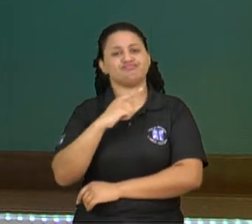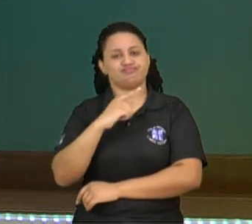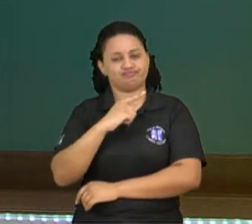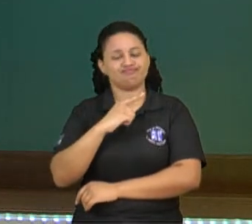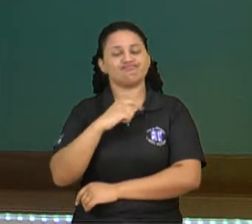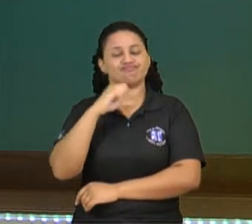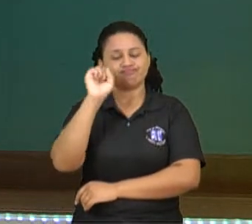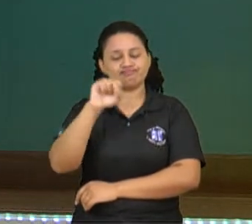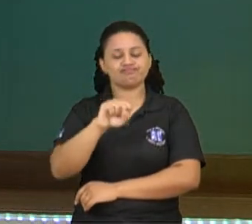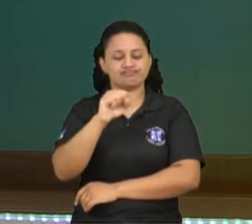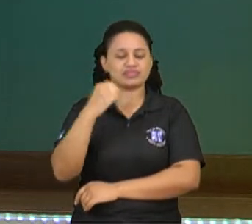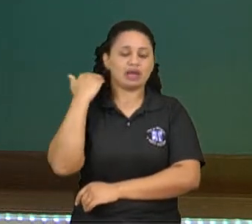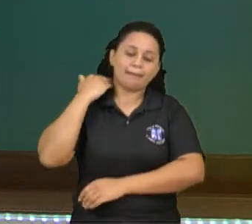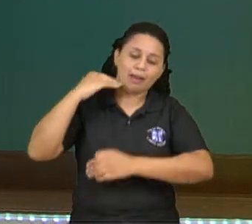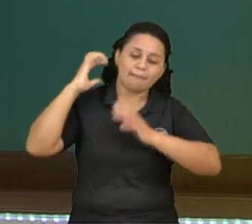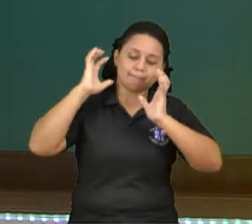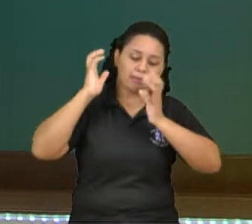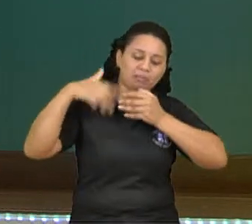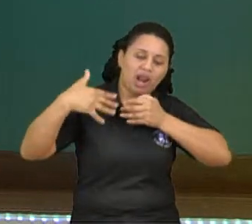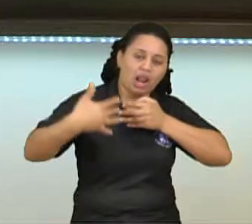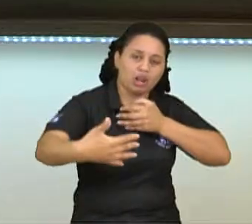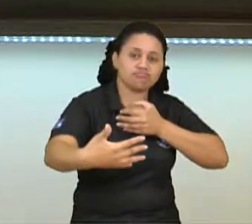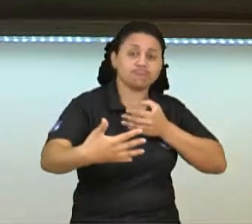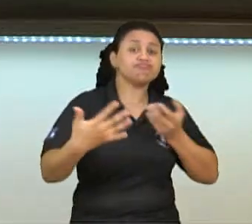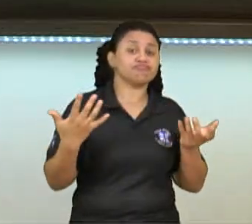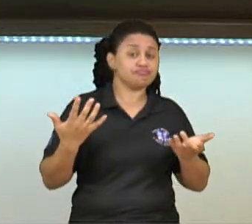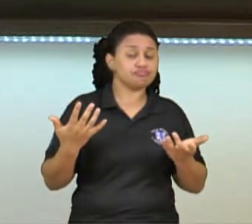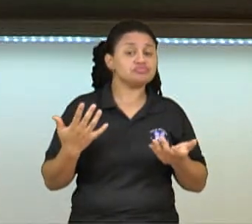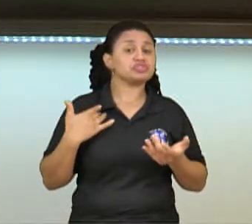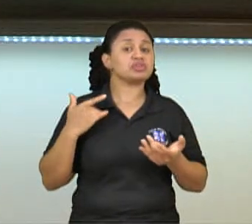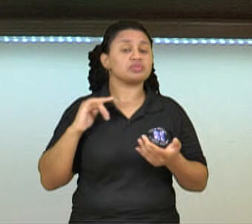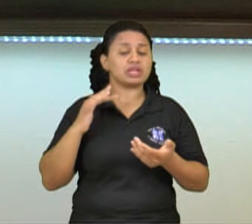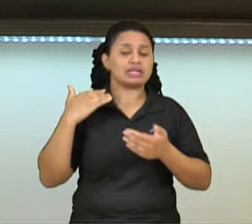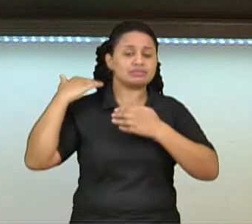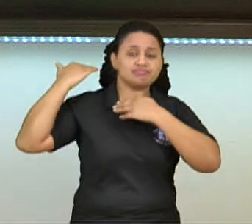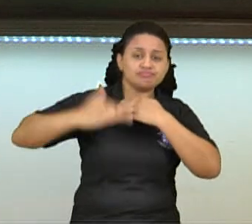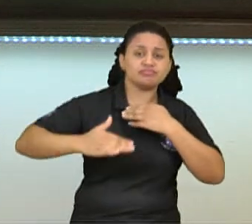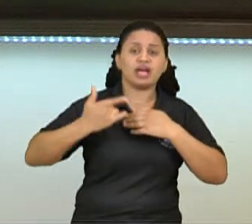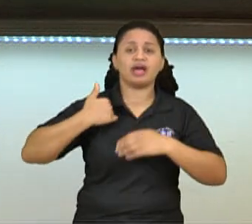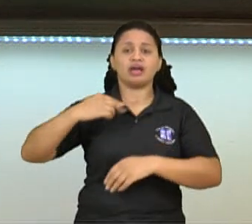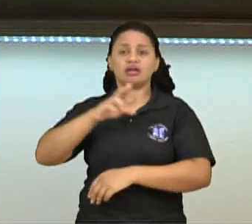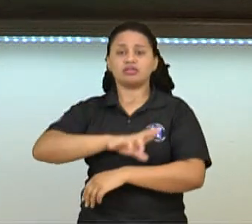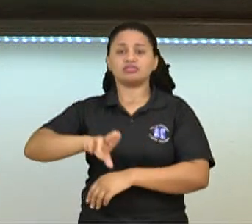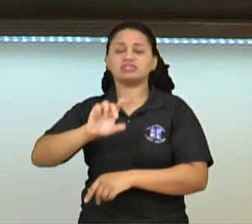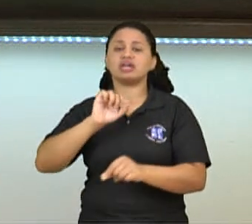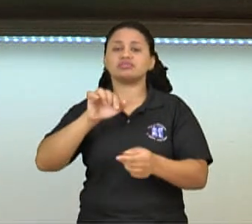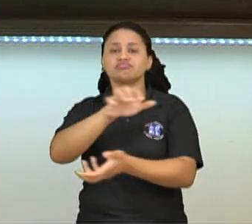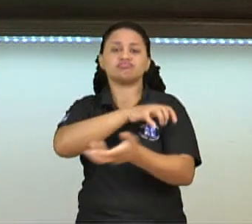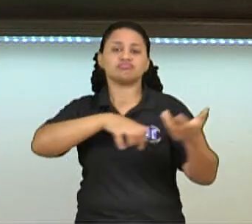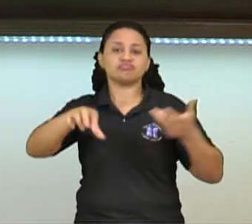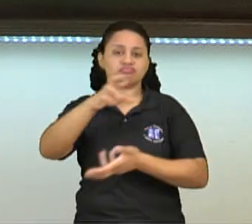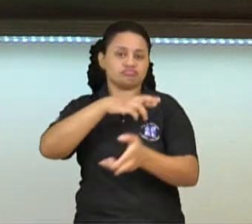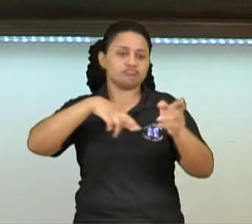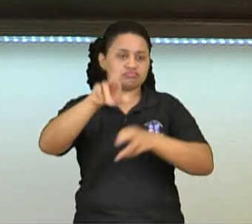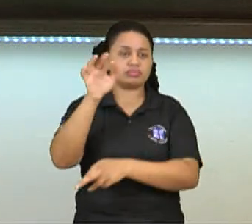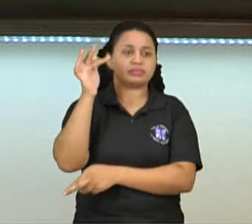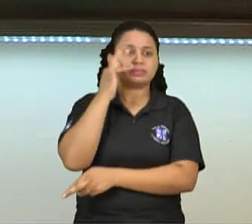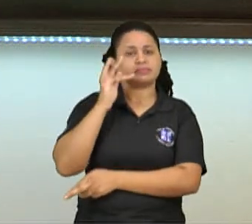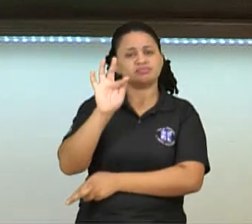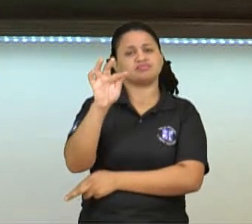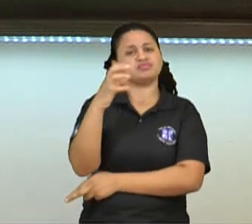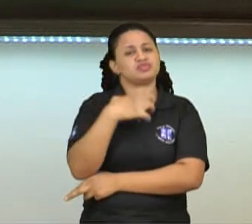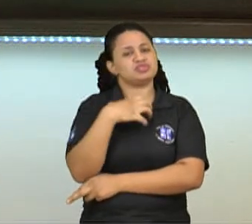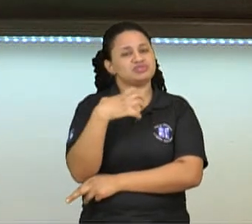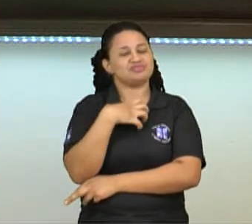vai rolar. A guilhotina, ela vai ser um instrumento utilizado pela Revolução Francesa de uma